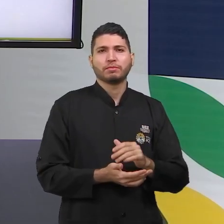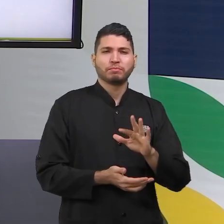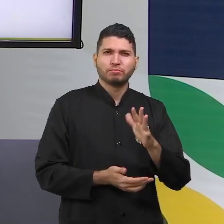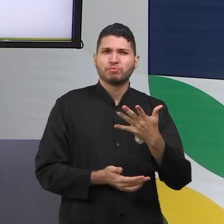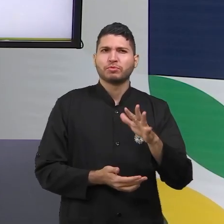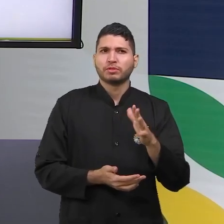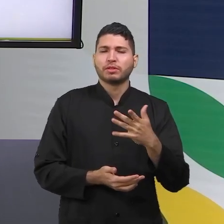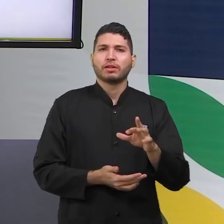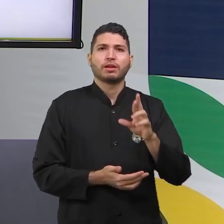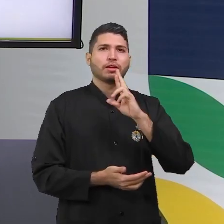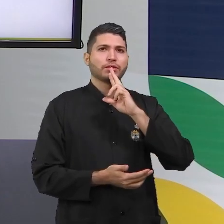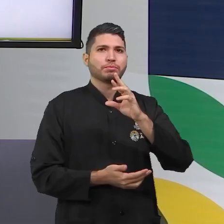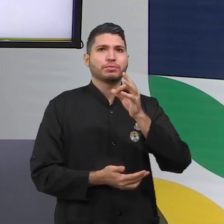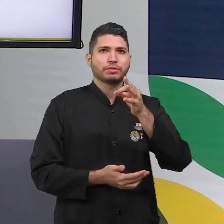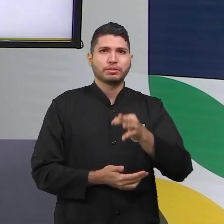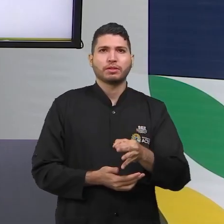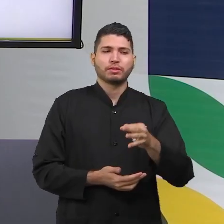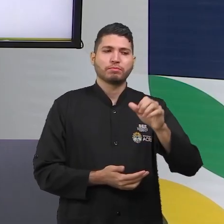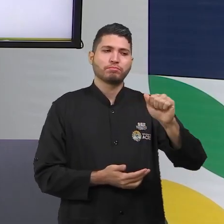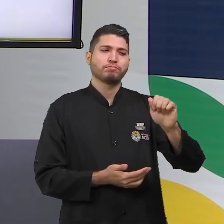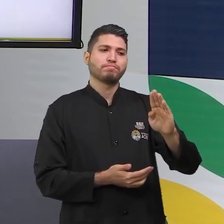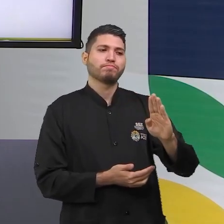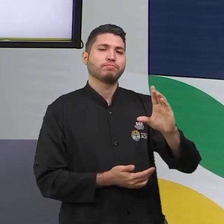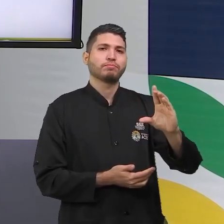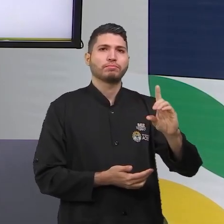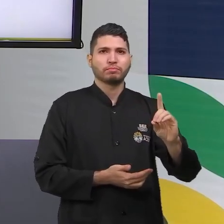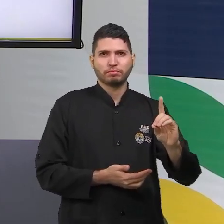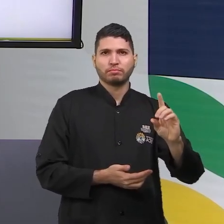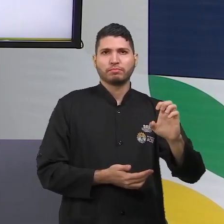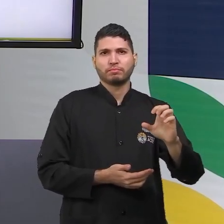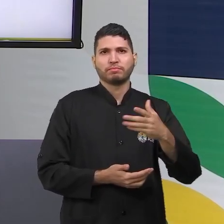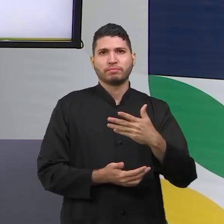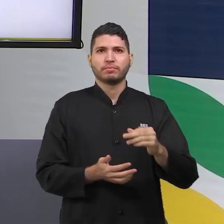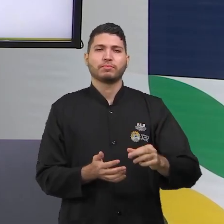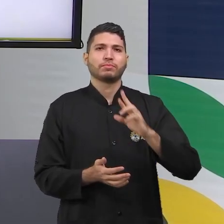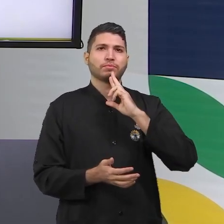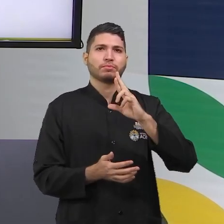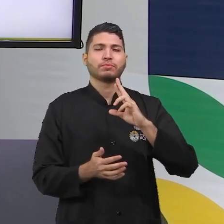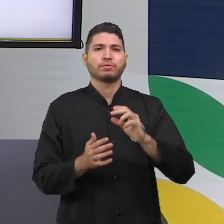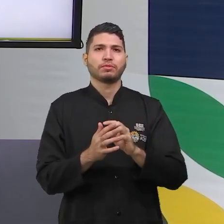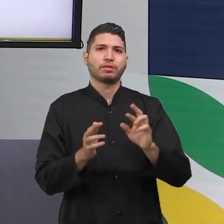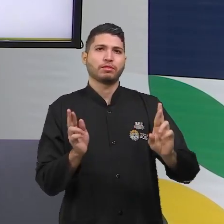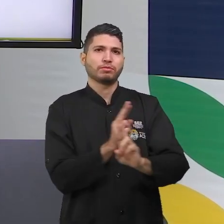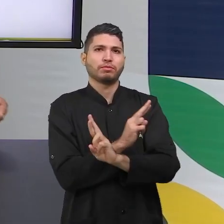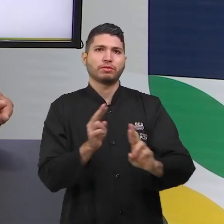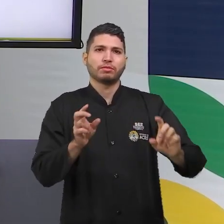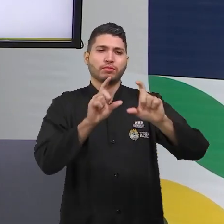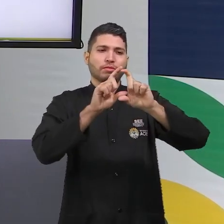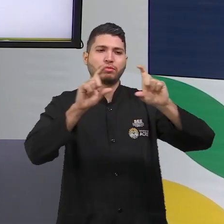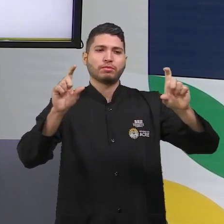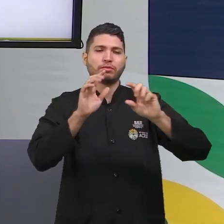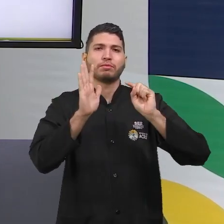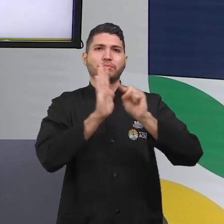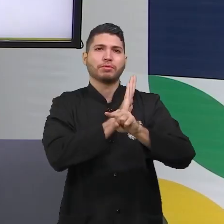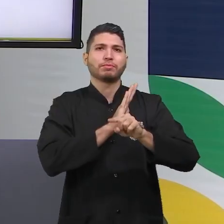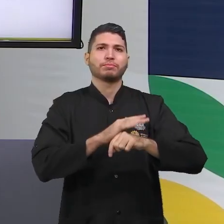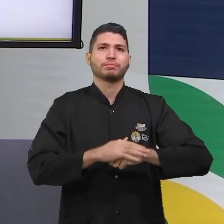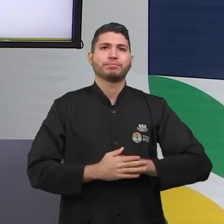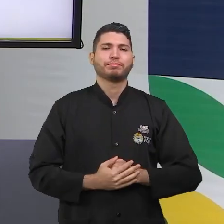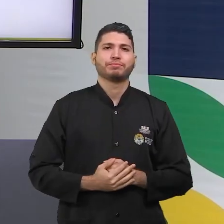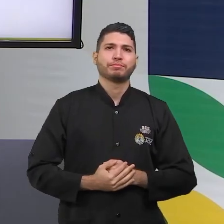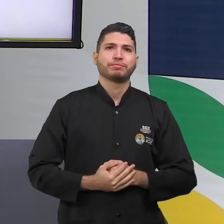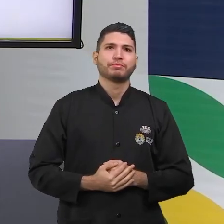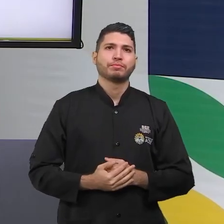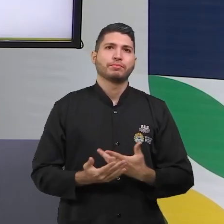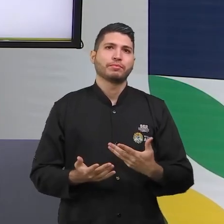mais ou menos clara de qual deve ser a resposta correta a essa questão. Então, o que verdadeiramente de tudo